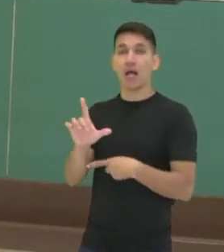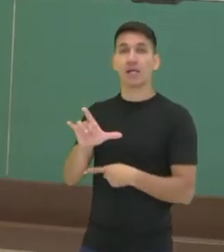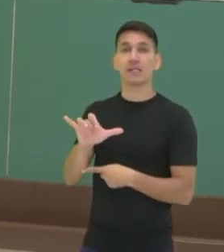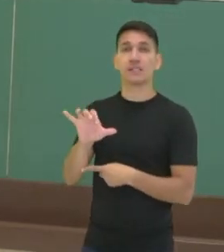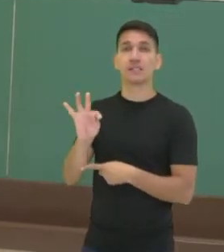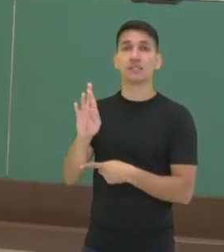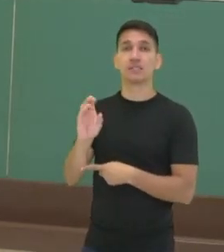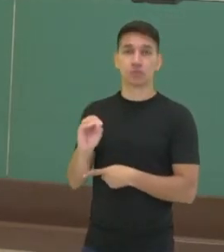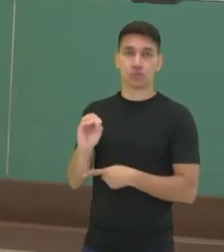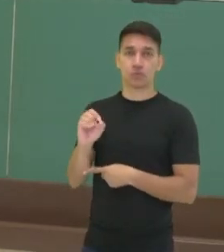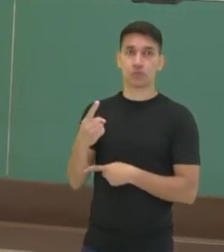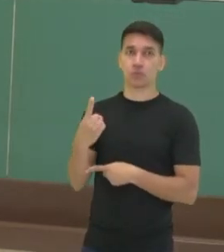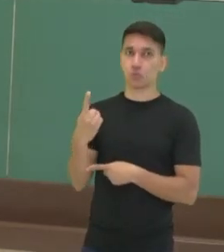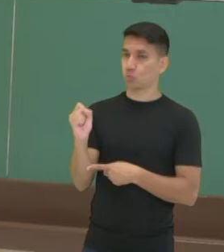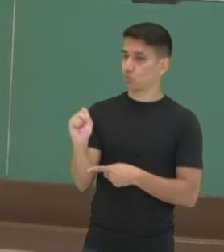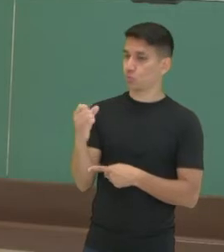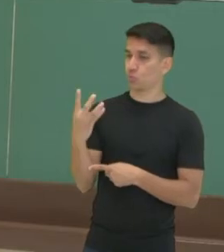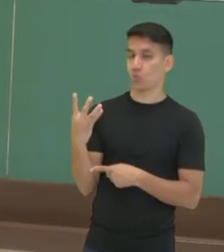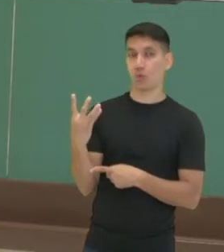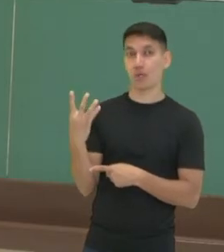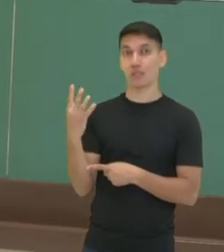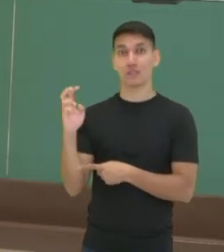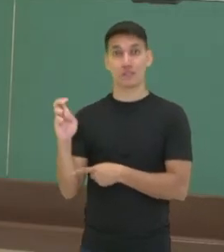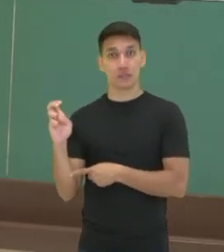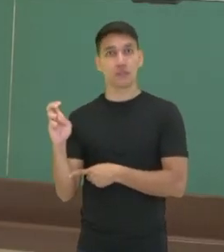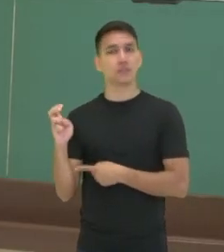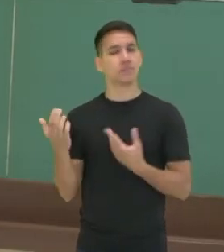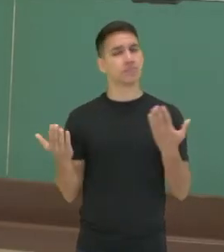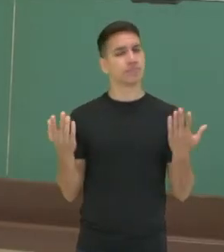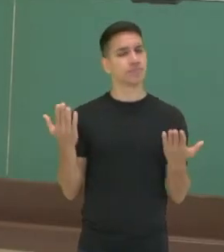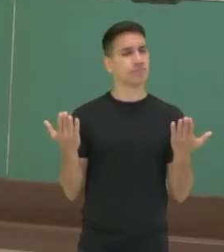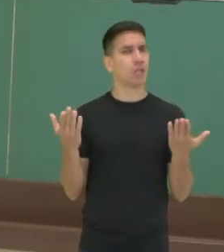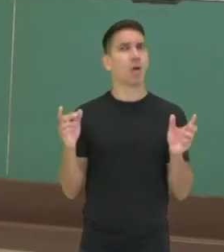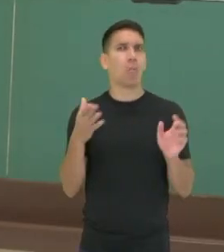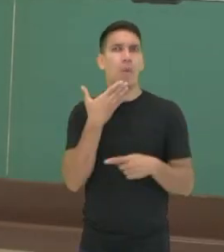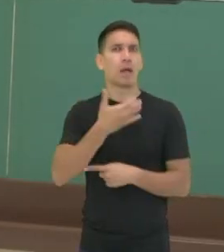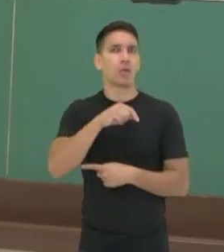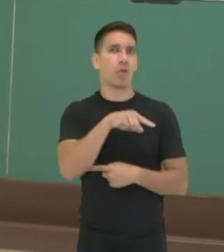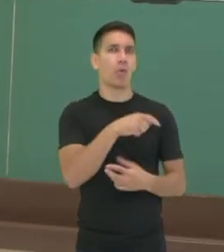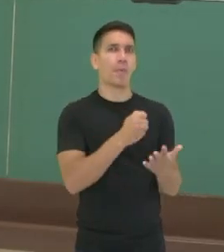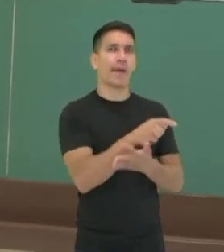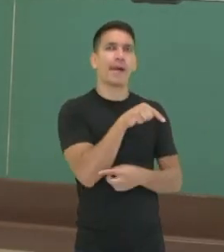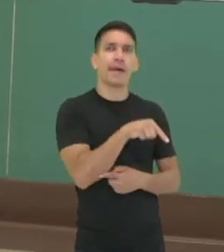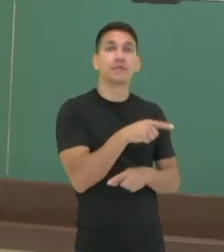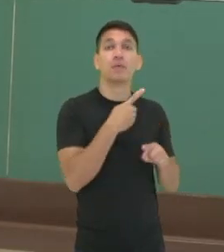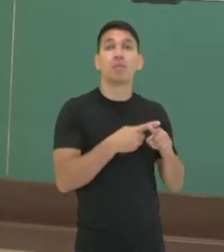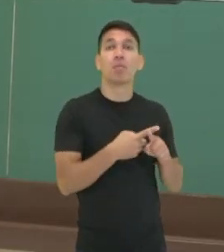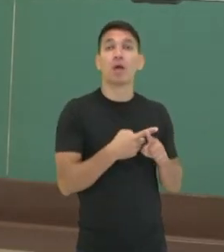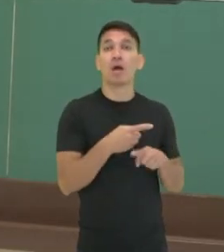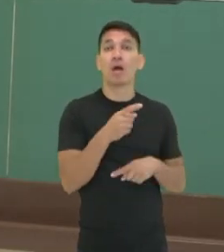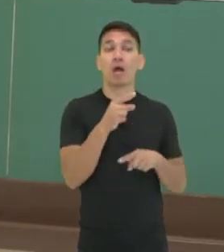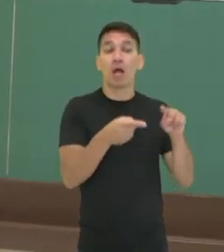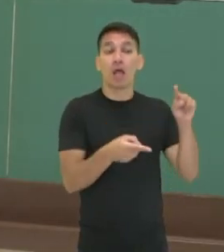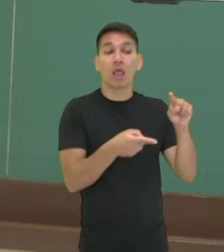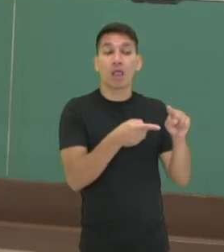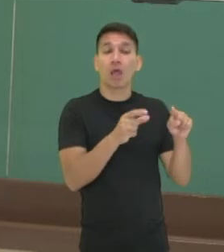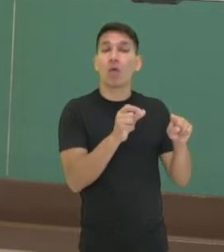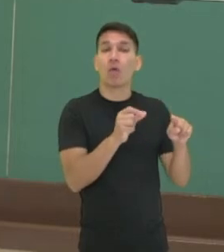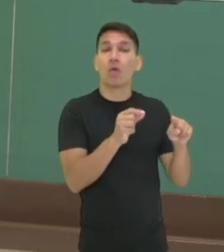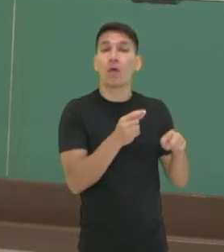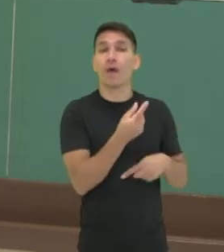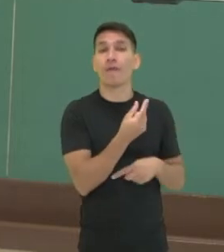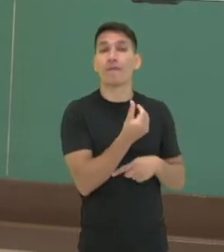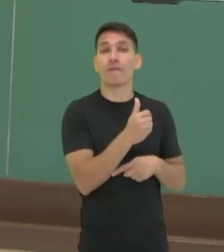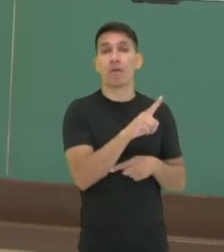custa R$18,45. Então, compensa levar a embalagem maior. Por quê? Porque o preço do litro é menor. Então, é isso que a gente tem